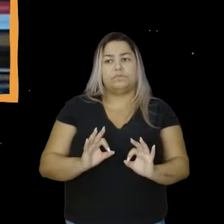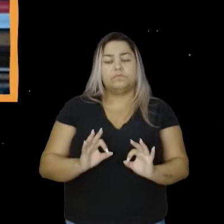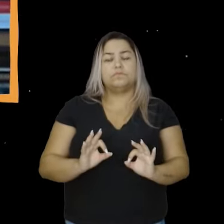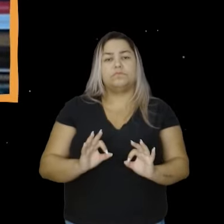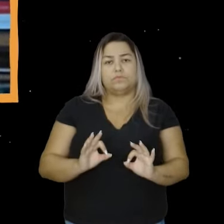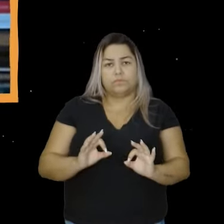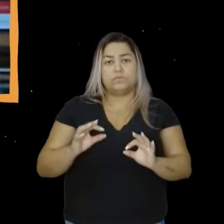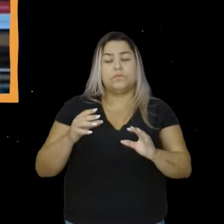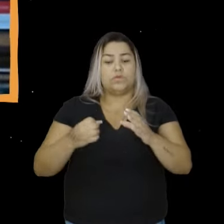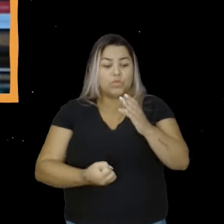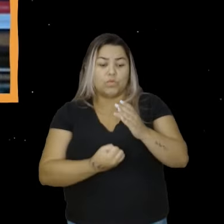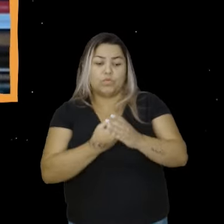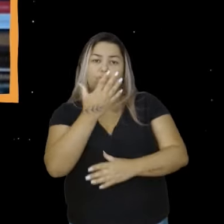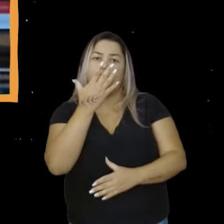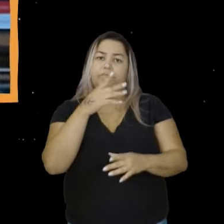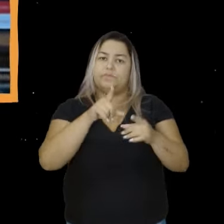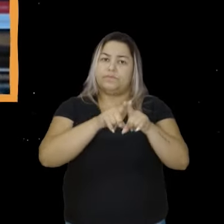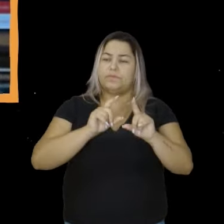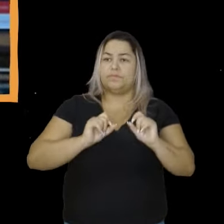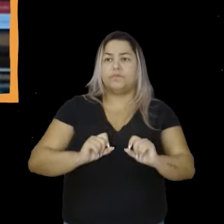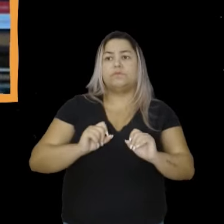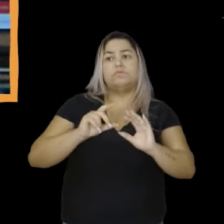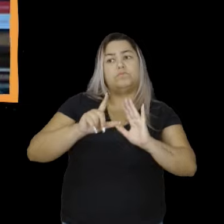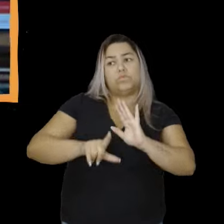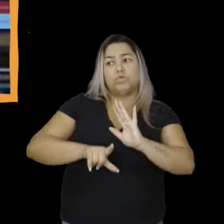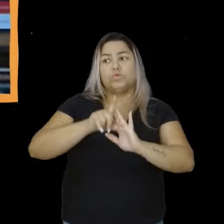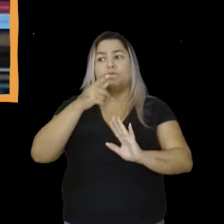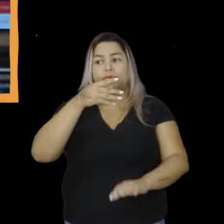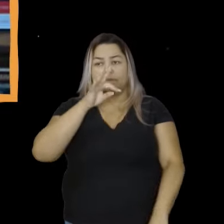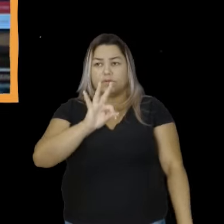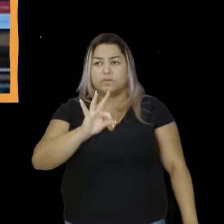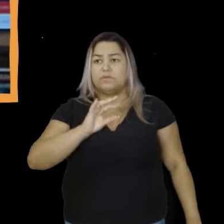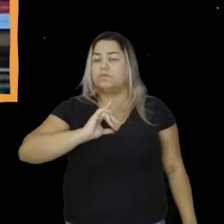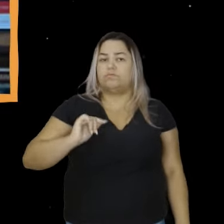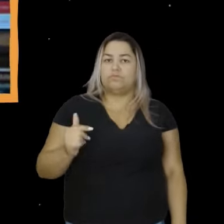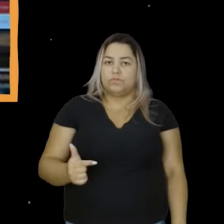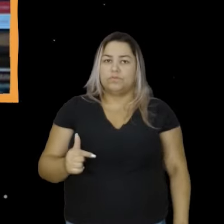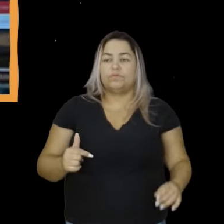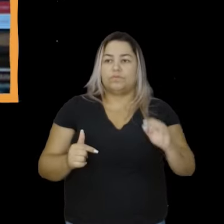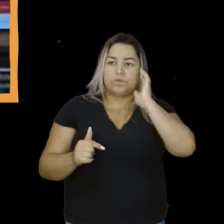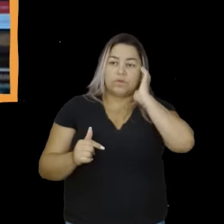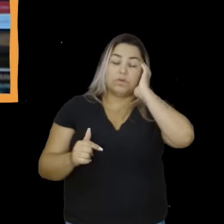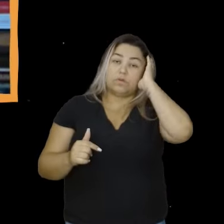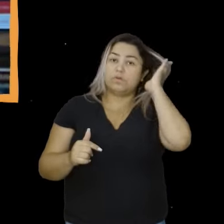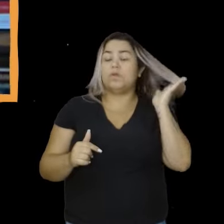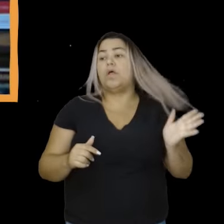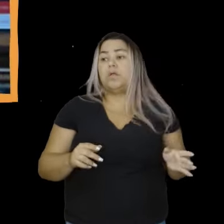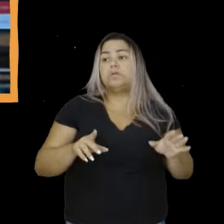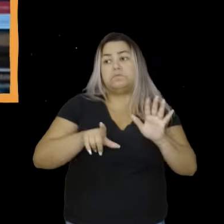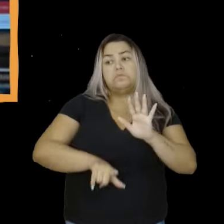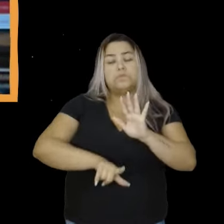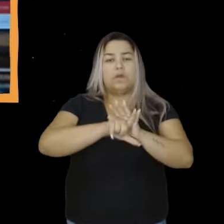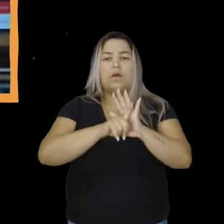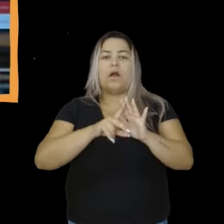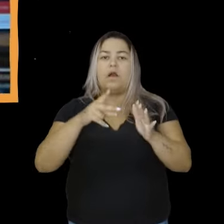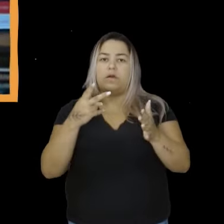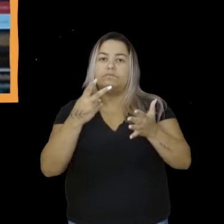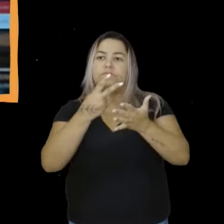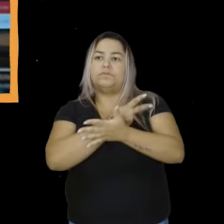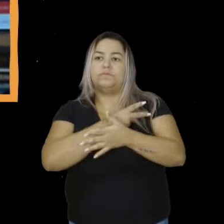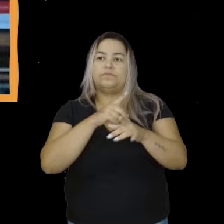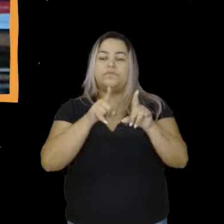sua fundação como no processo de legalização do PT, porque o PT não existia legalmente, só passou a existir quando